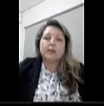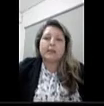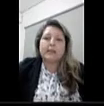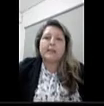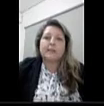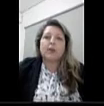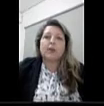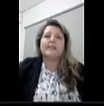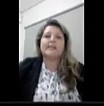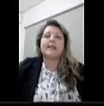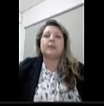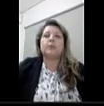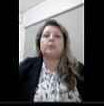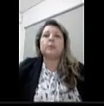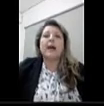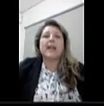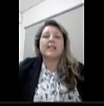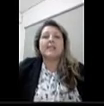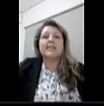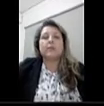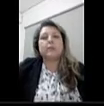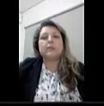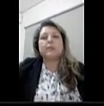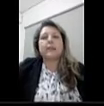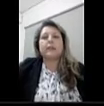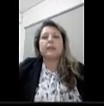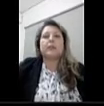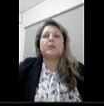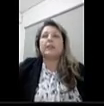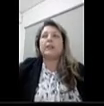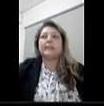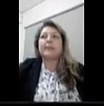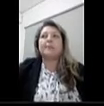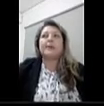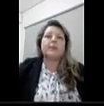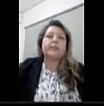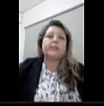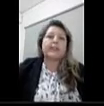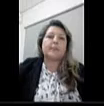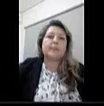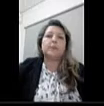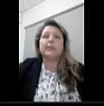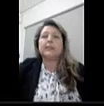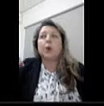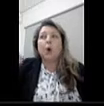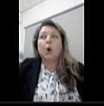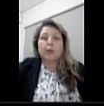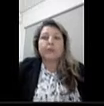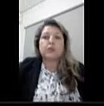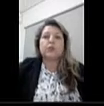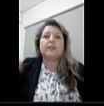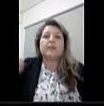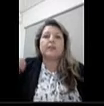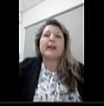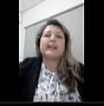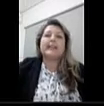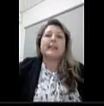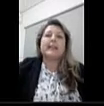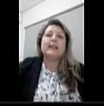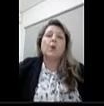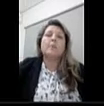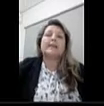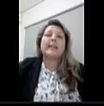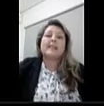uma segurança maior para esse aluno. Às vezes, é um aluno que tem vergonha de levantar a mão e ficar perguntando. O professor vai